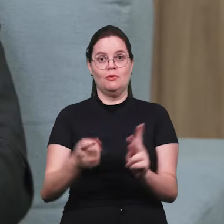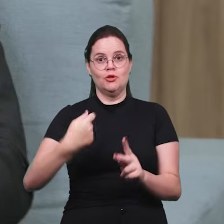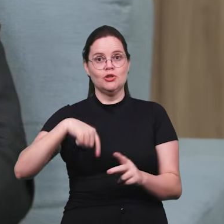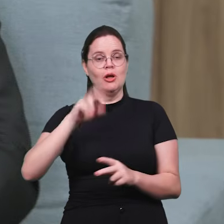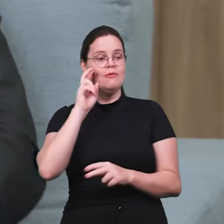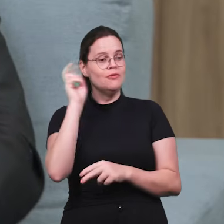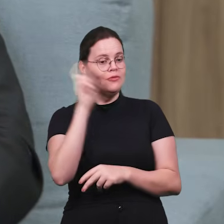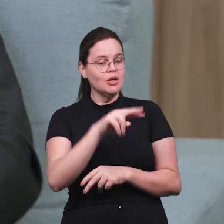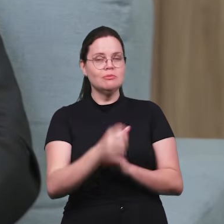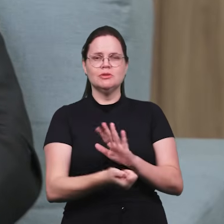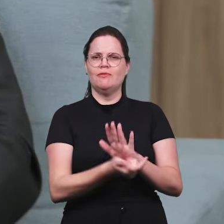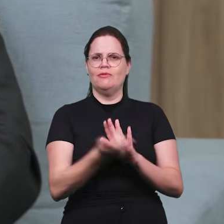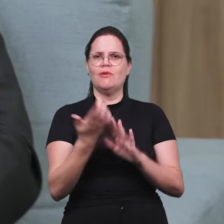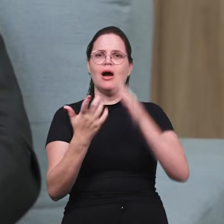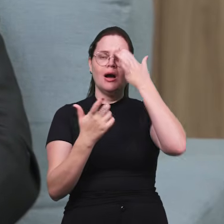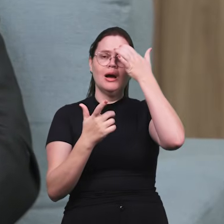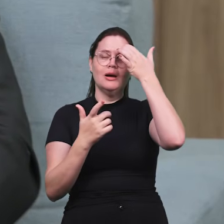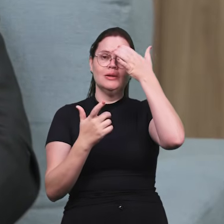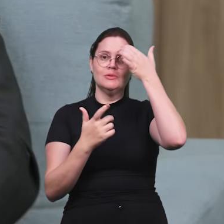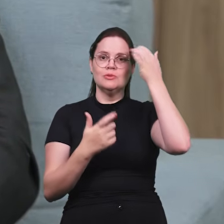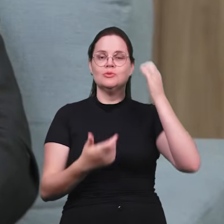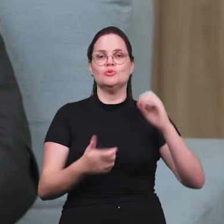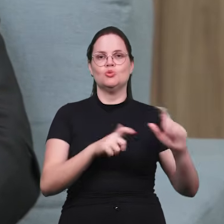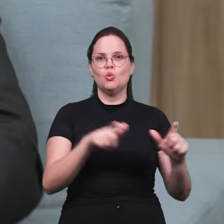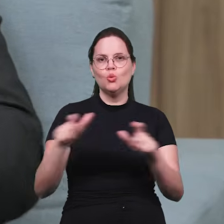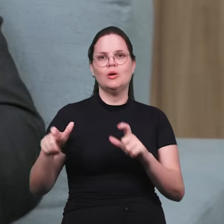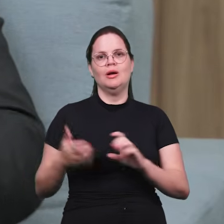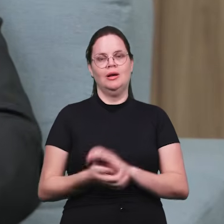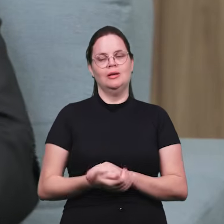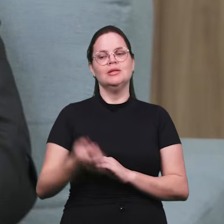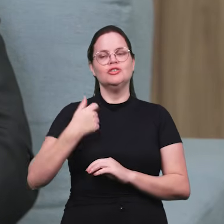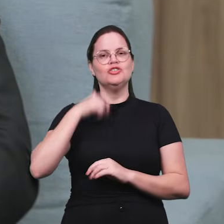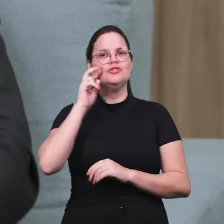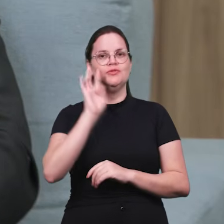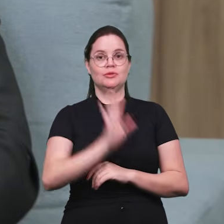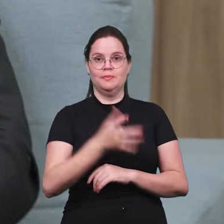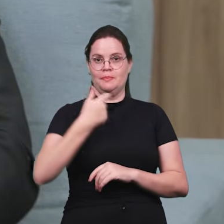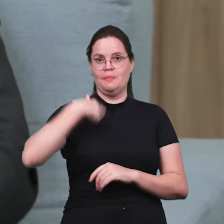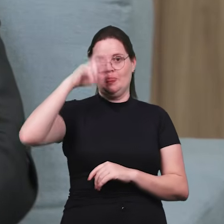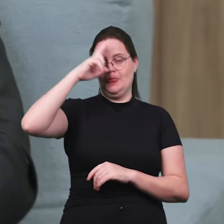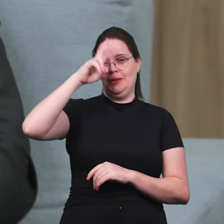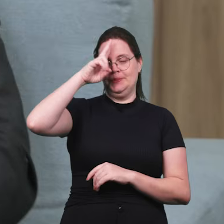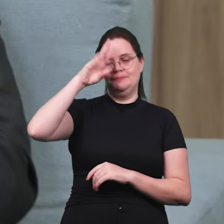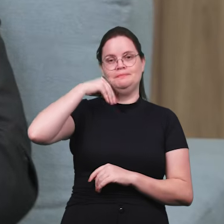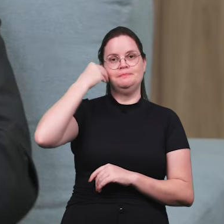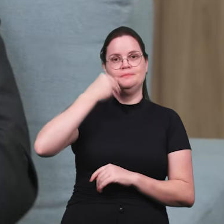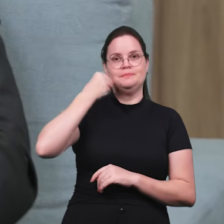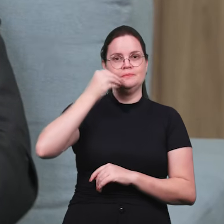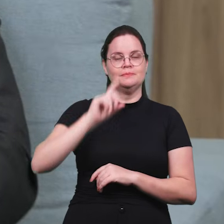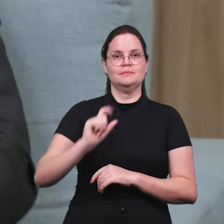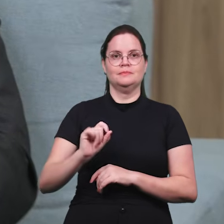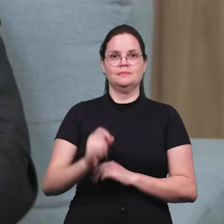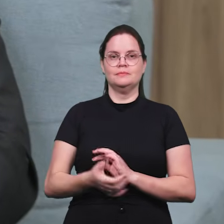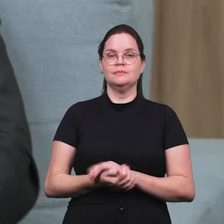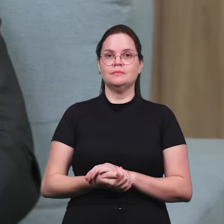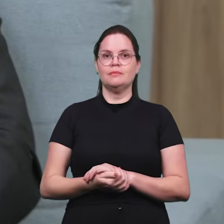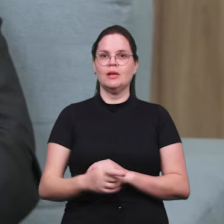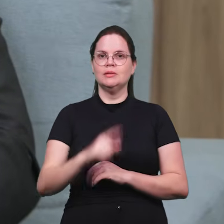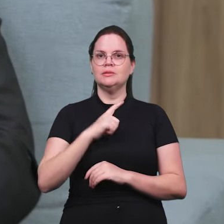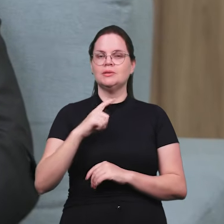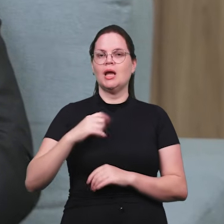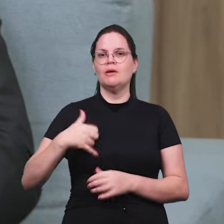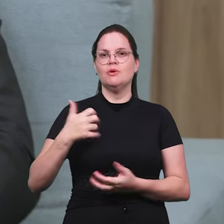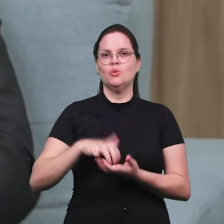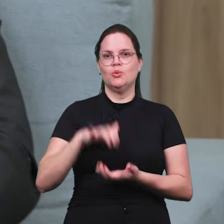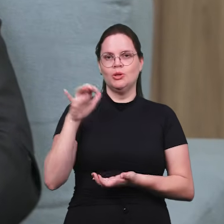visto acontecer muito. Quando um idoso, por exemplo, eu me recordo de uma experiência de um idoso que